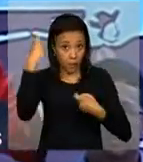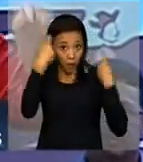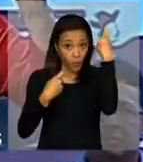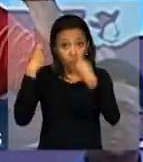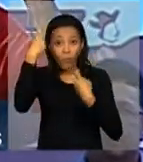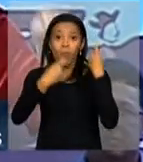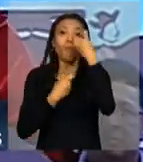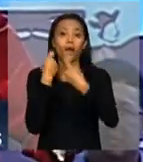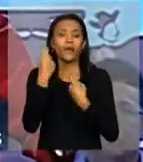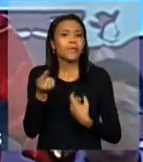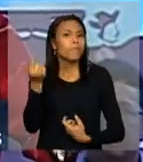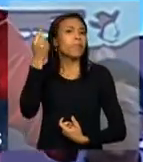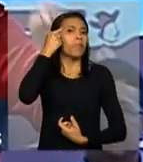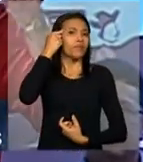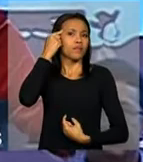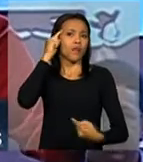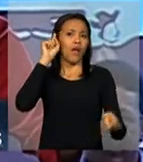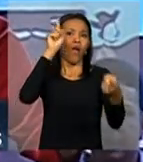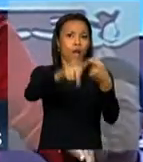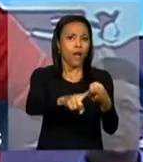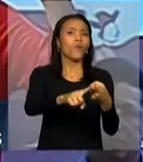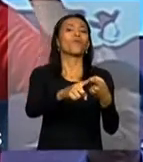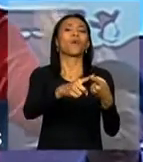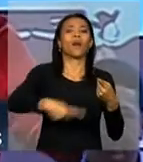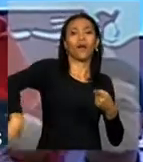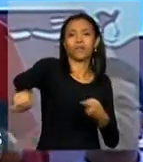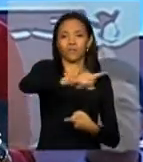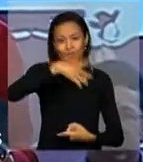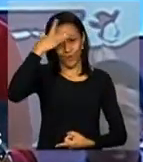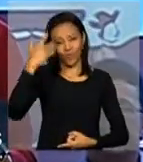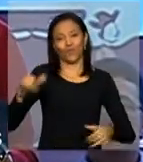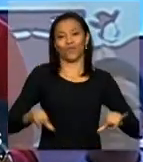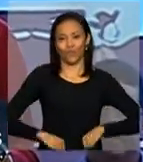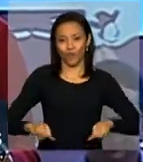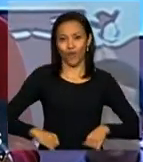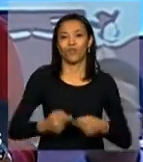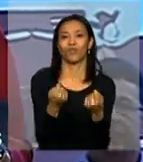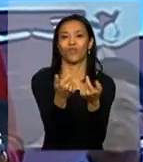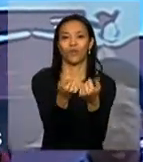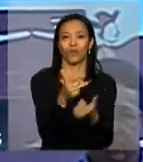pensar com aqueles que mais sofrem e menos têm.